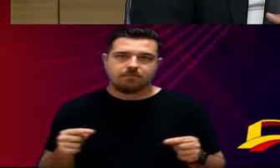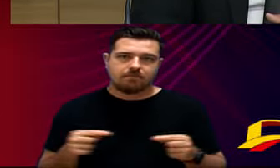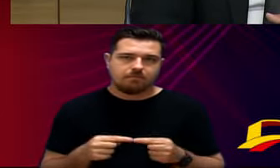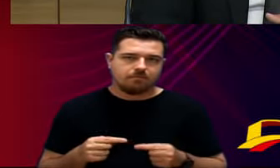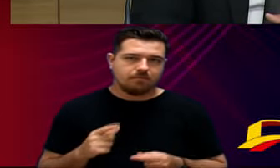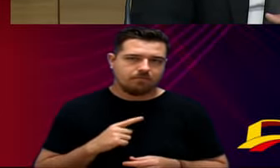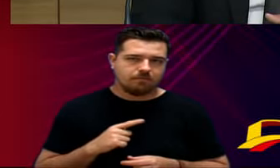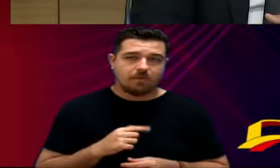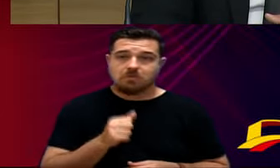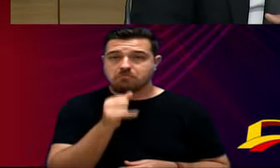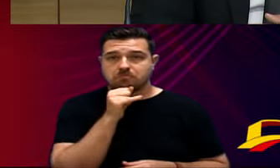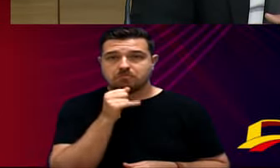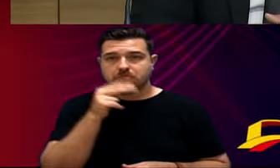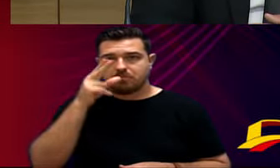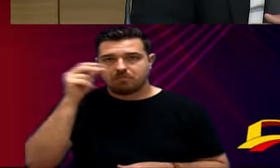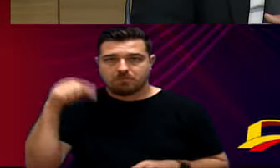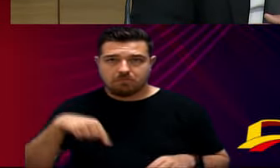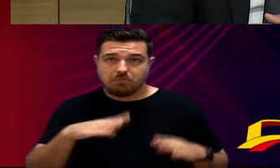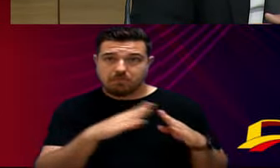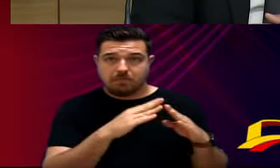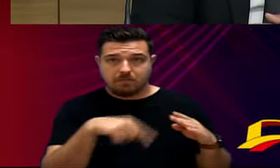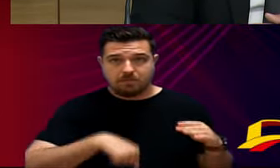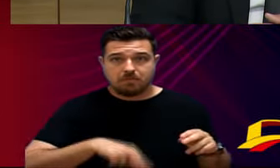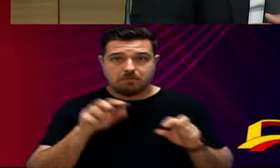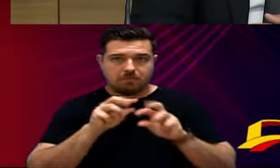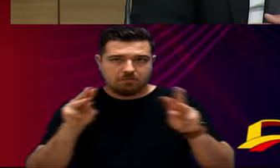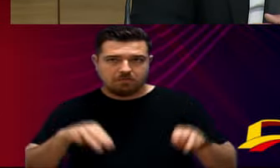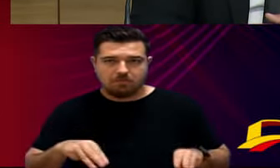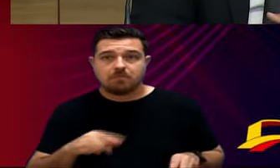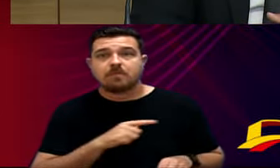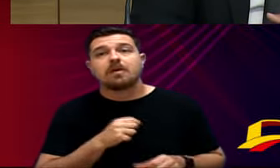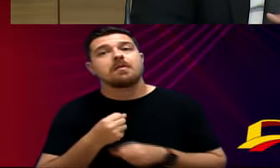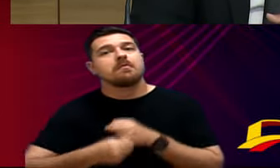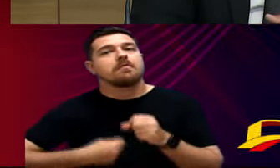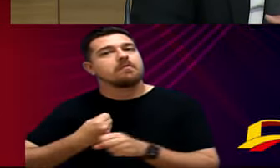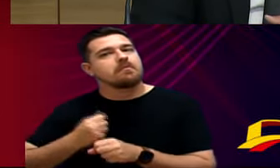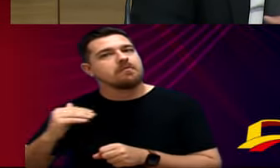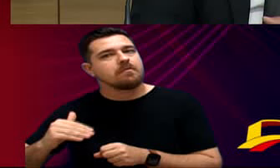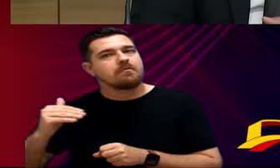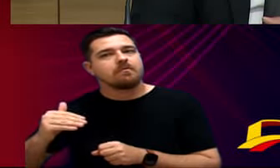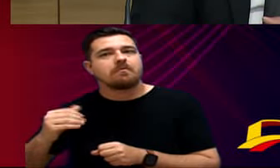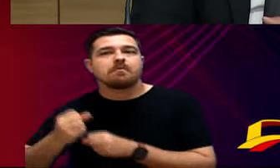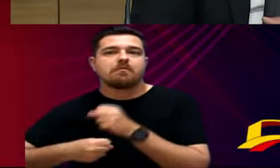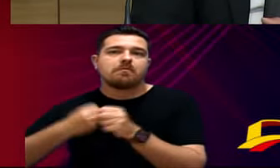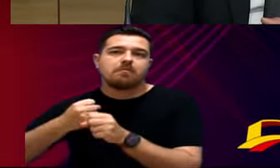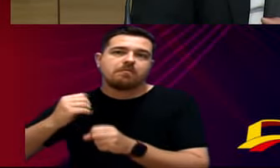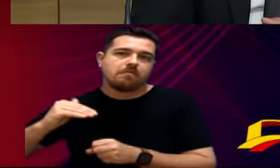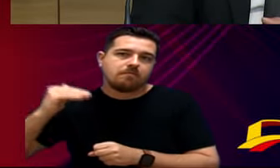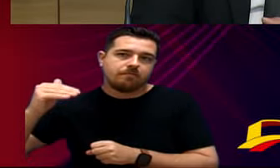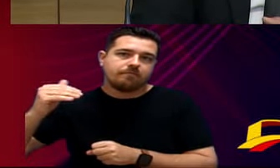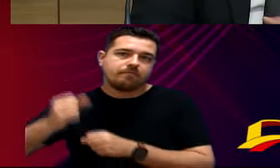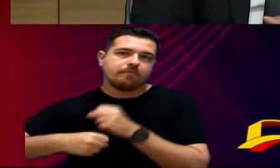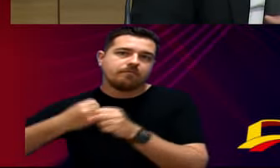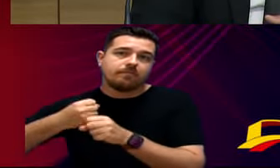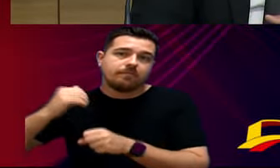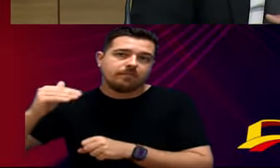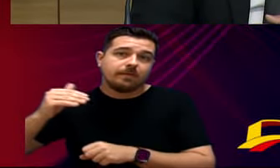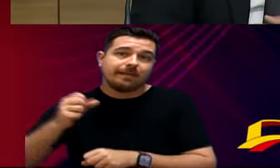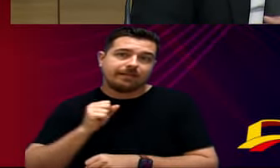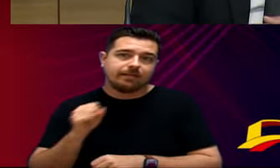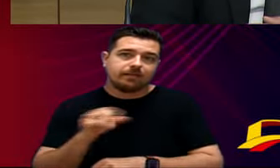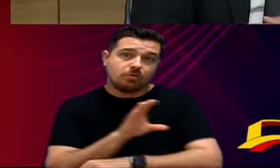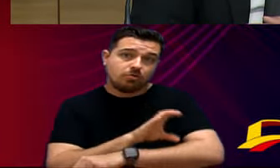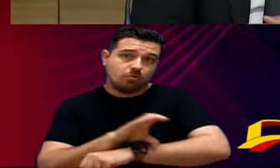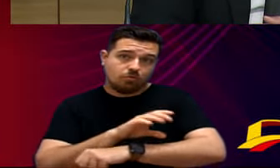mesmo nessa casa quem os servidores eles têm por ano né eles têm aí se você faz um curso você recebe uma